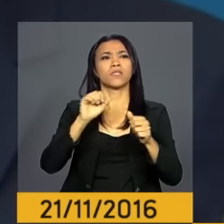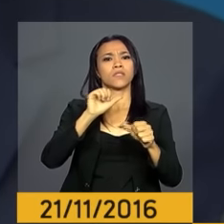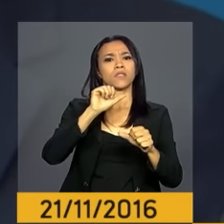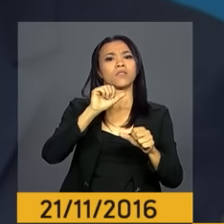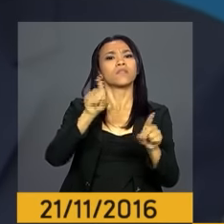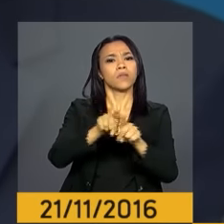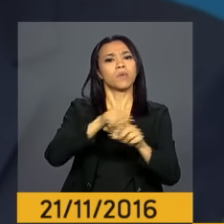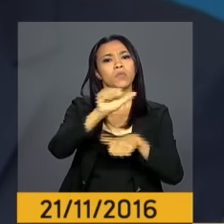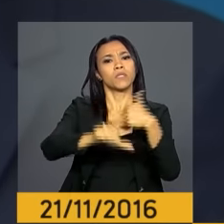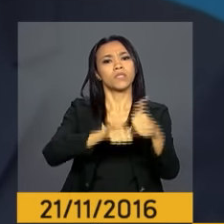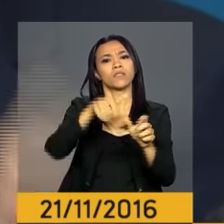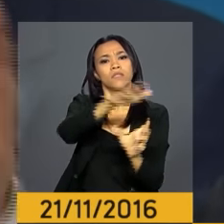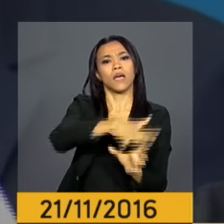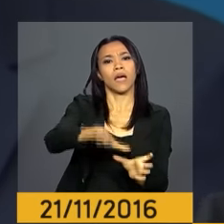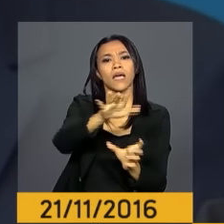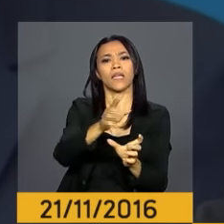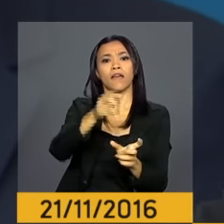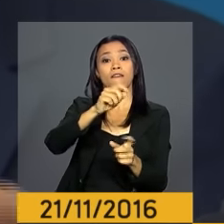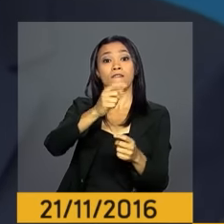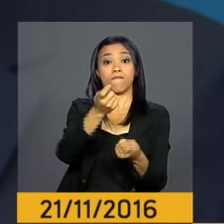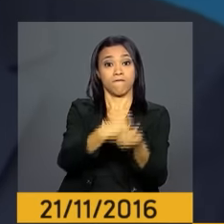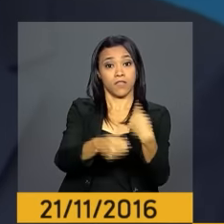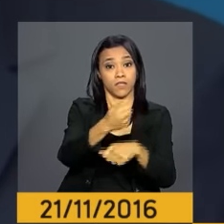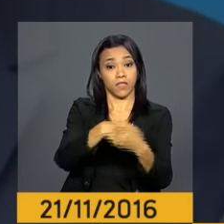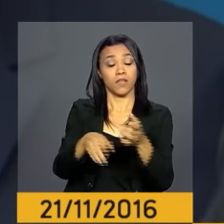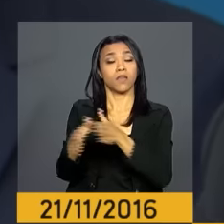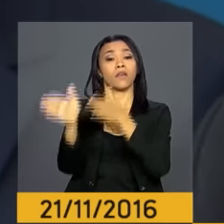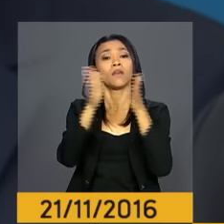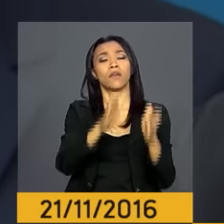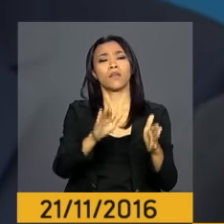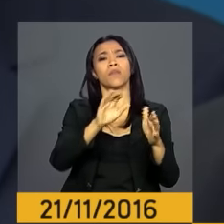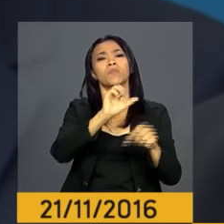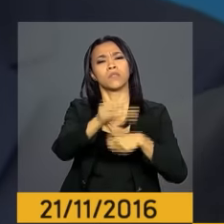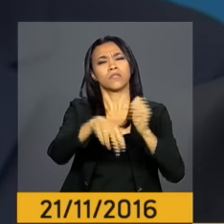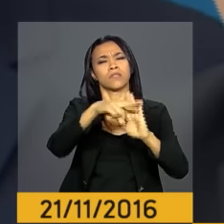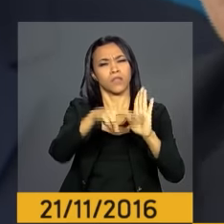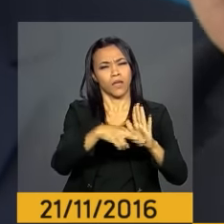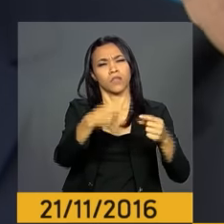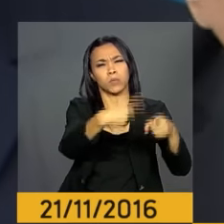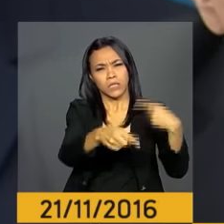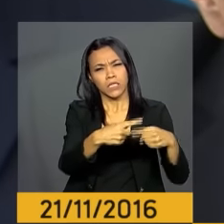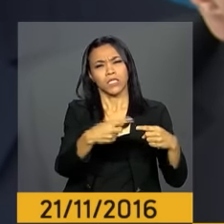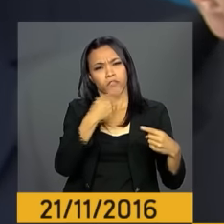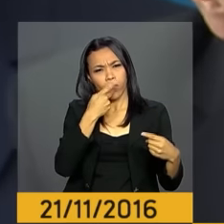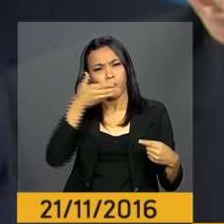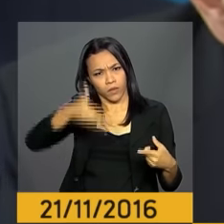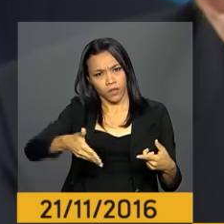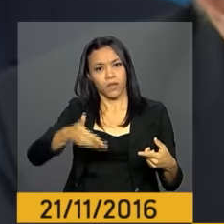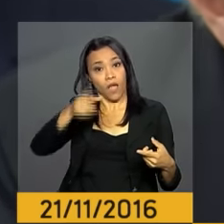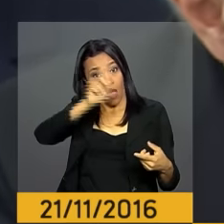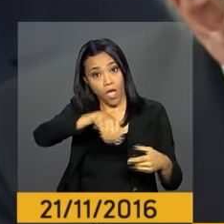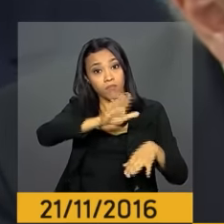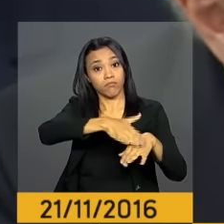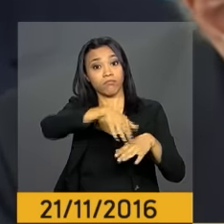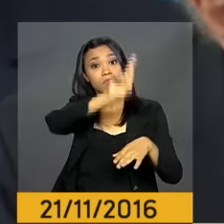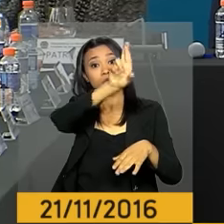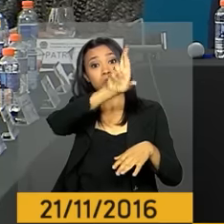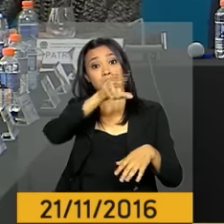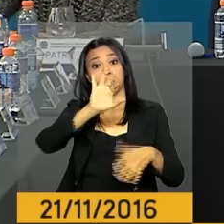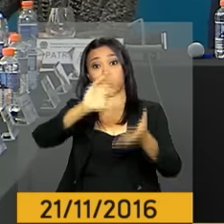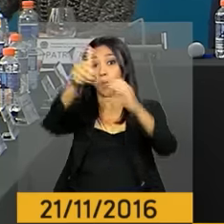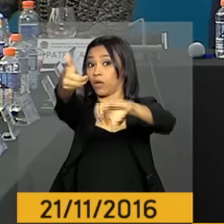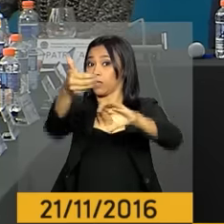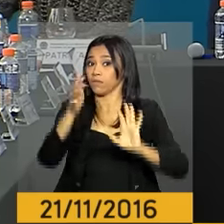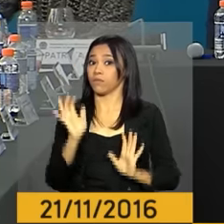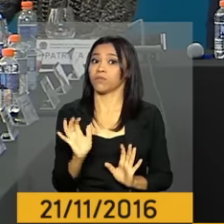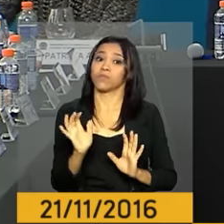né? Que a reforma política, igualmente, a reforma política, devo dizer, é uma tarefa do Congresso Nacional. E nós